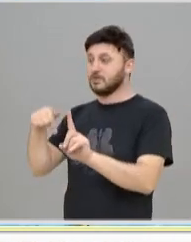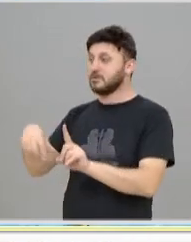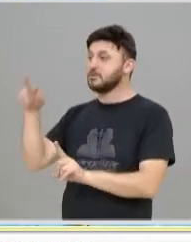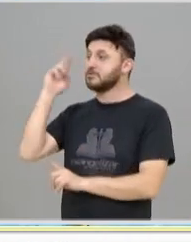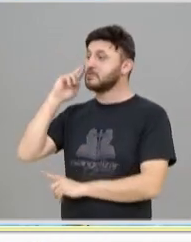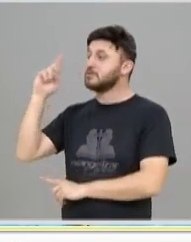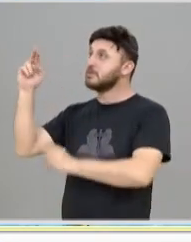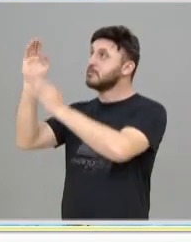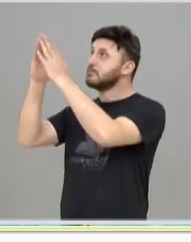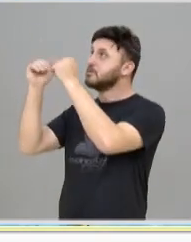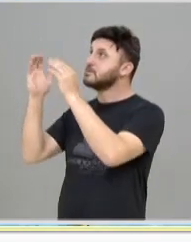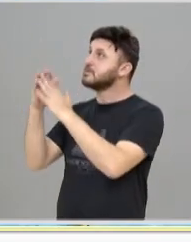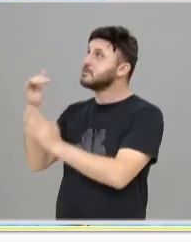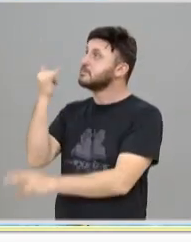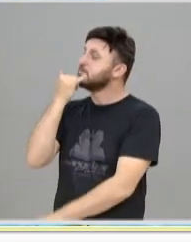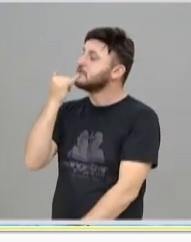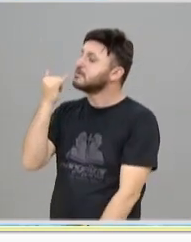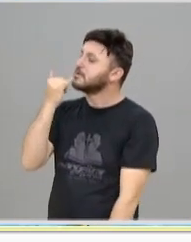pedir